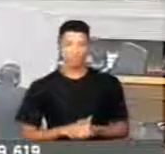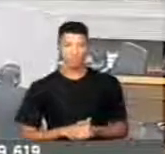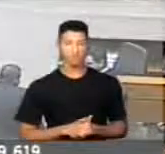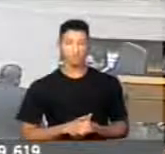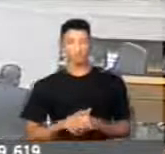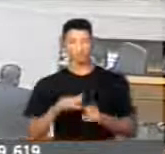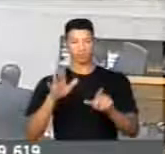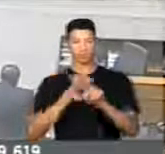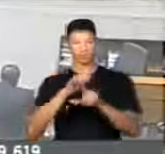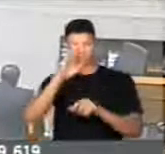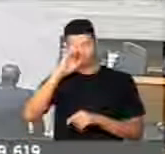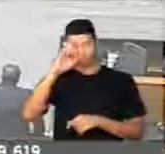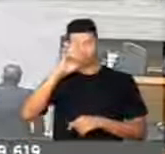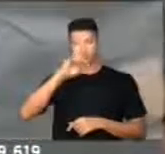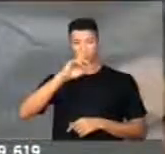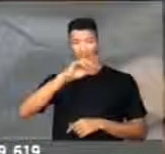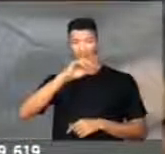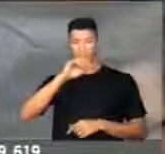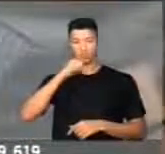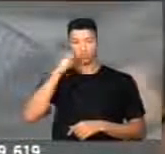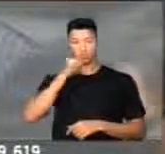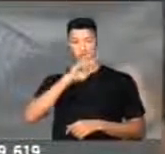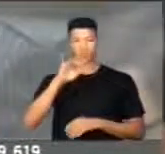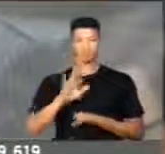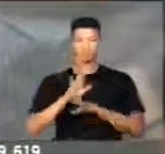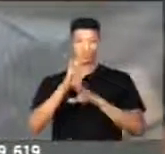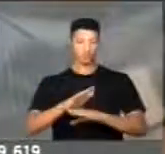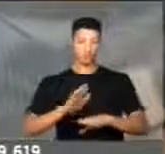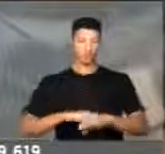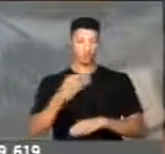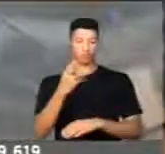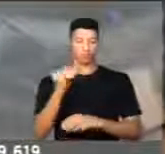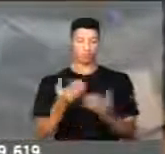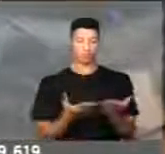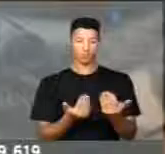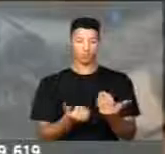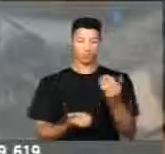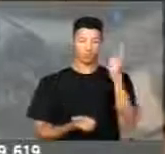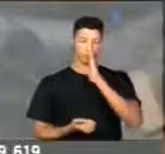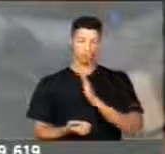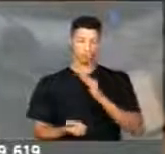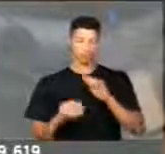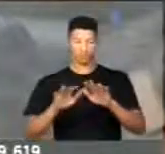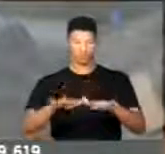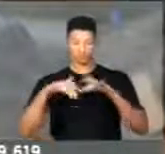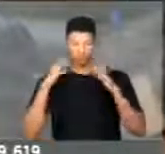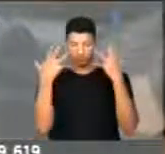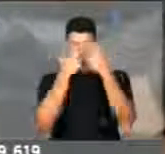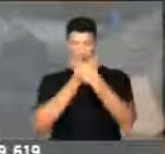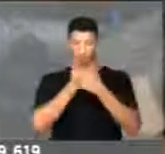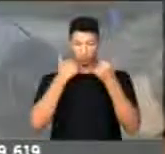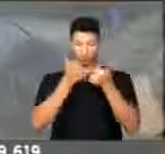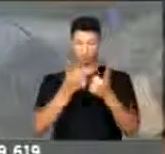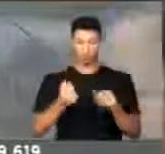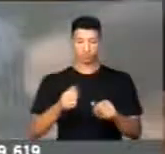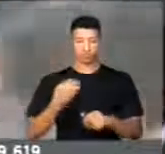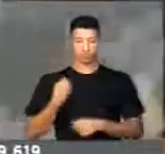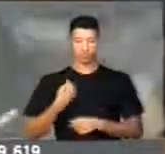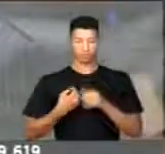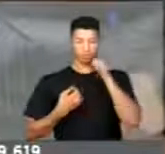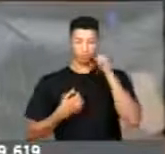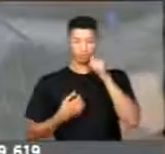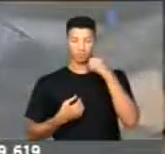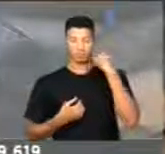autoria do senador José Agripino e que vai beneficiar mais de 30 jovens no Brasil. Foi uma sessão muito bonita, muito prestigiada, estava a senadora